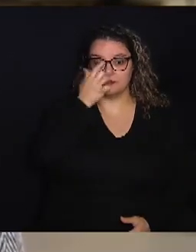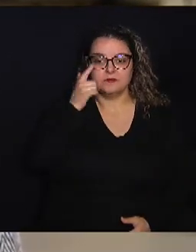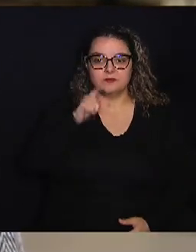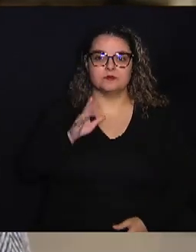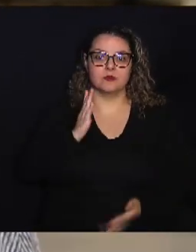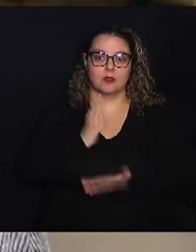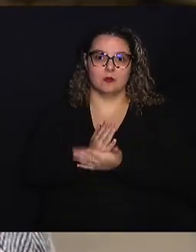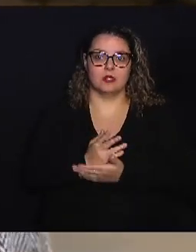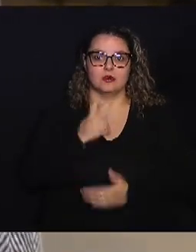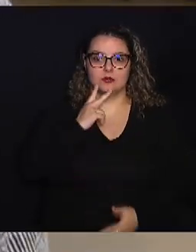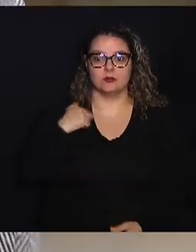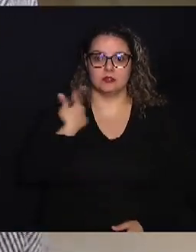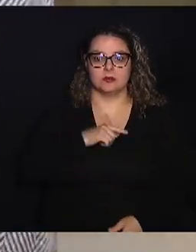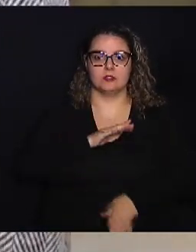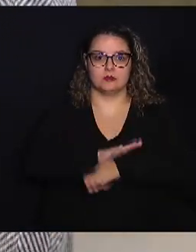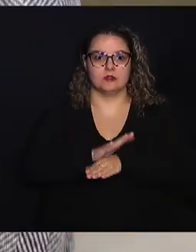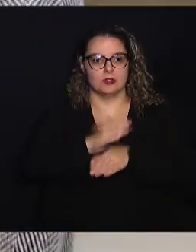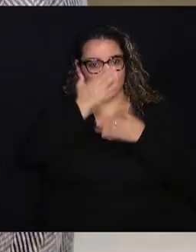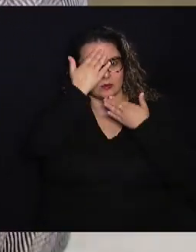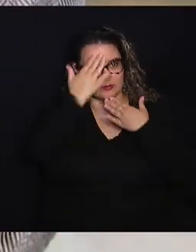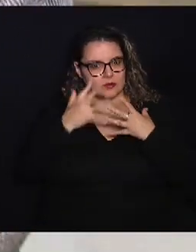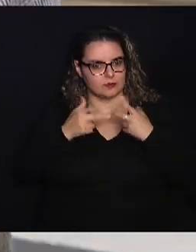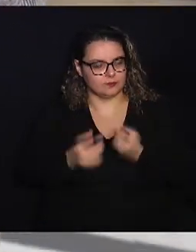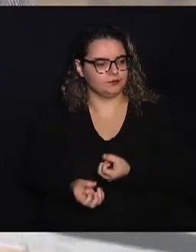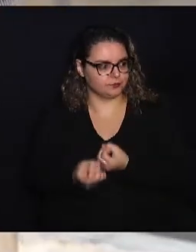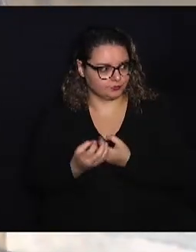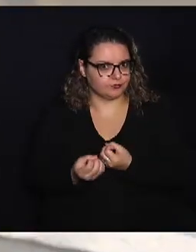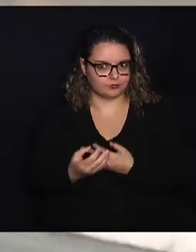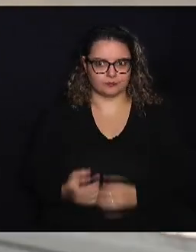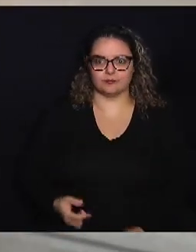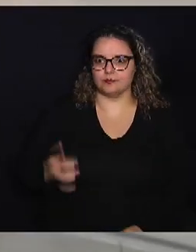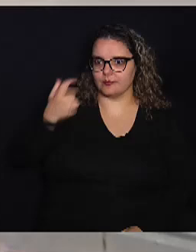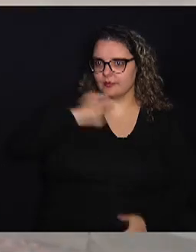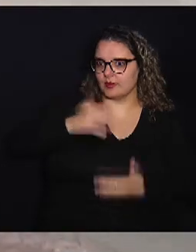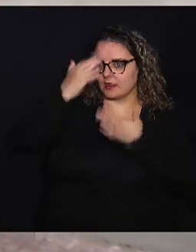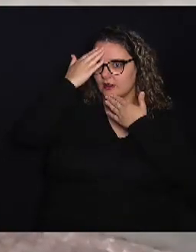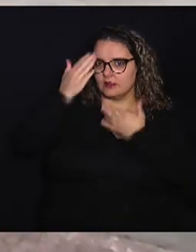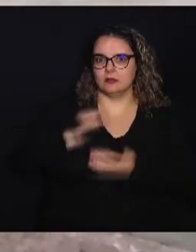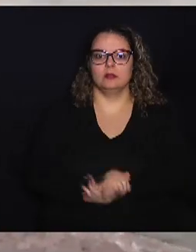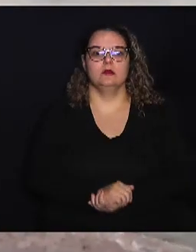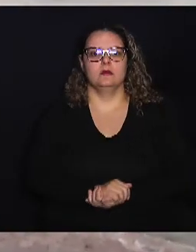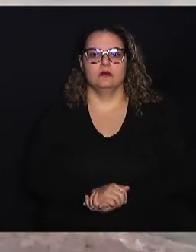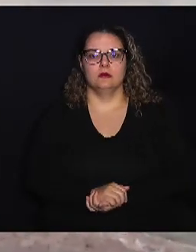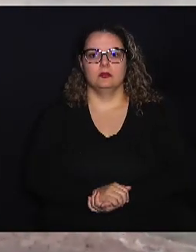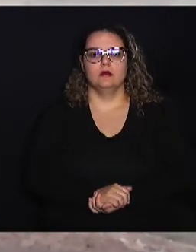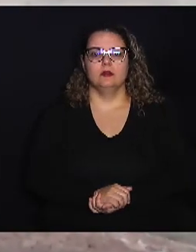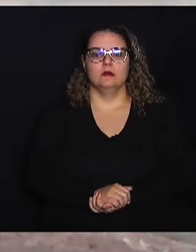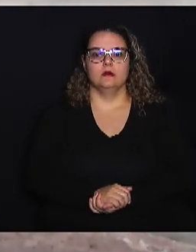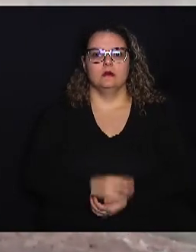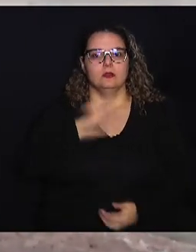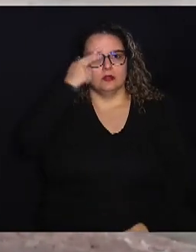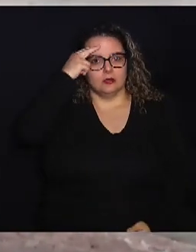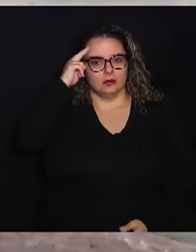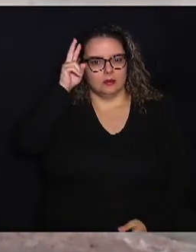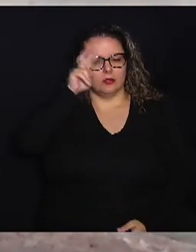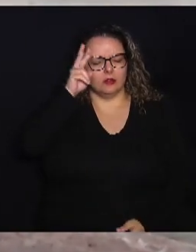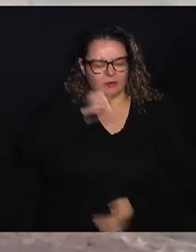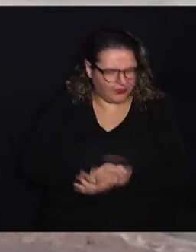ajuda. É isso então, Vivian, muito obrigado por todas essas informações, viu? Eu que agradeço. Então, Gabriel, só